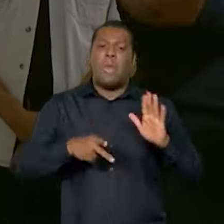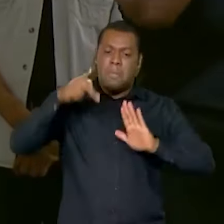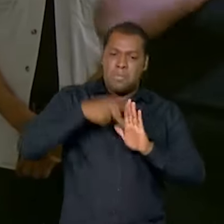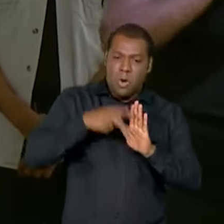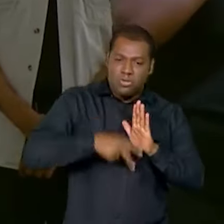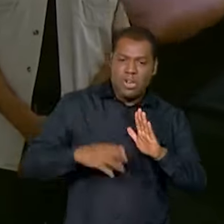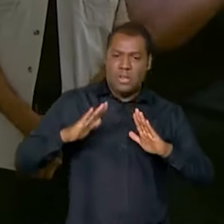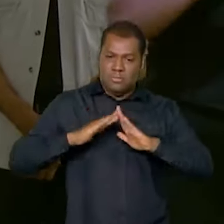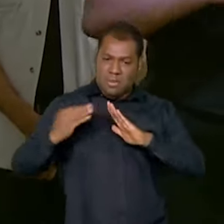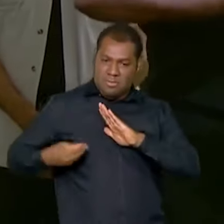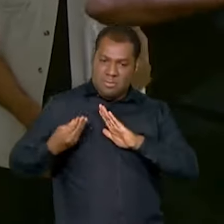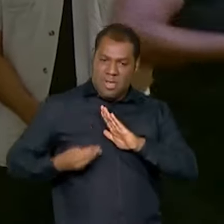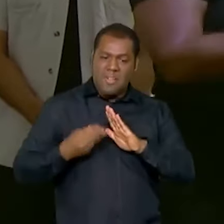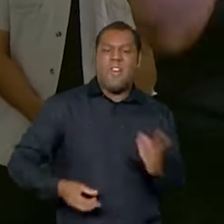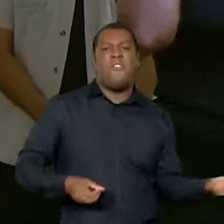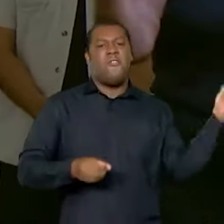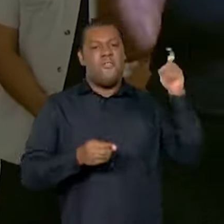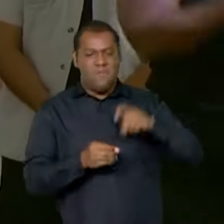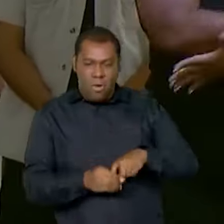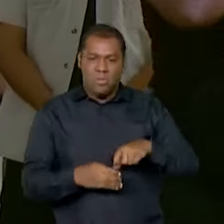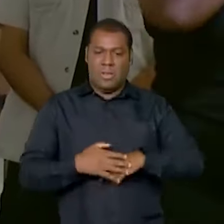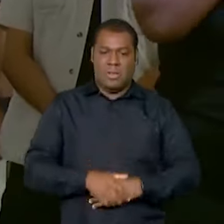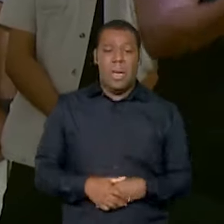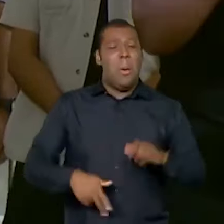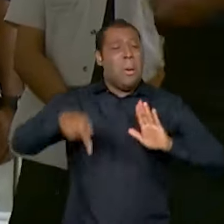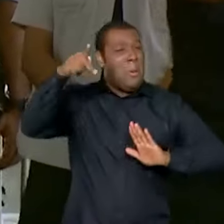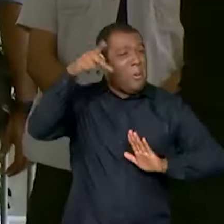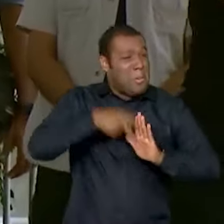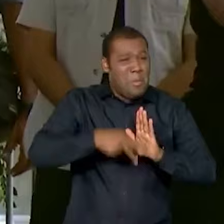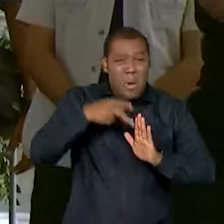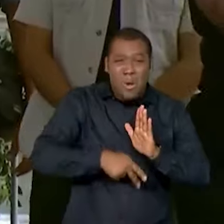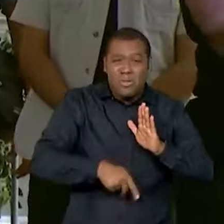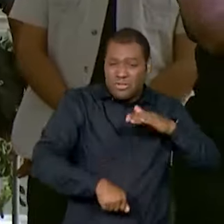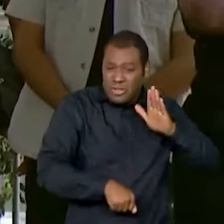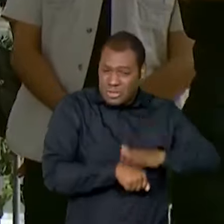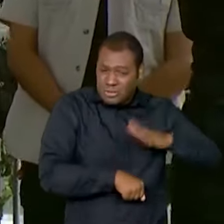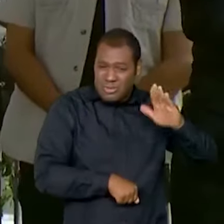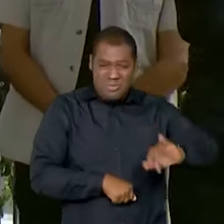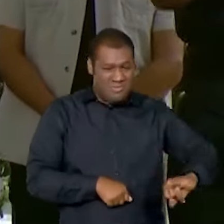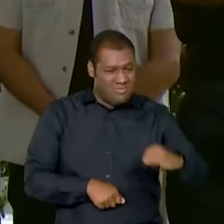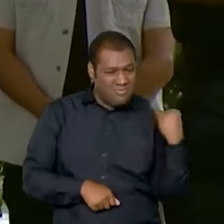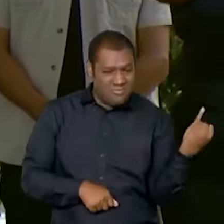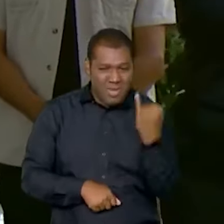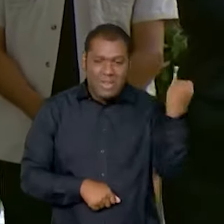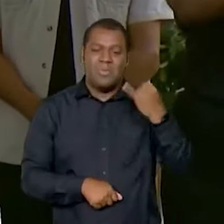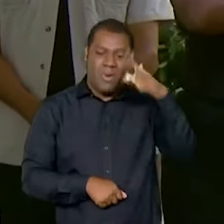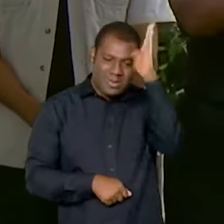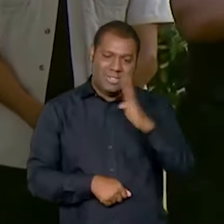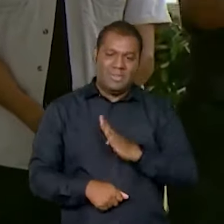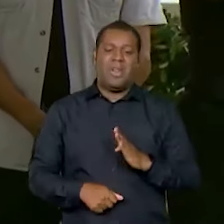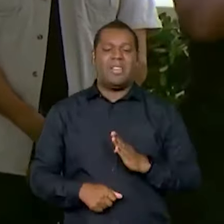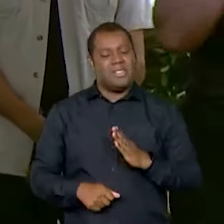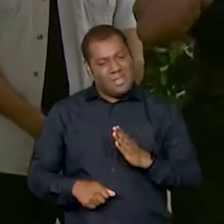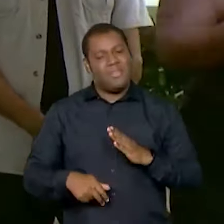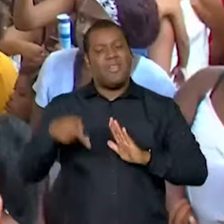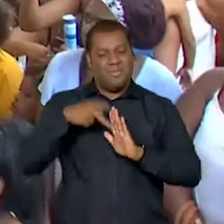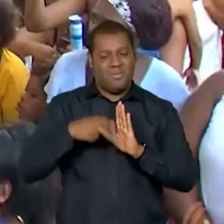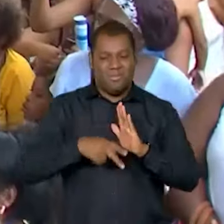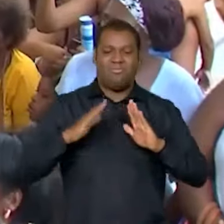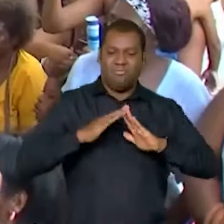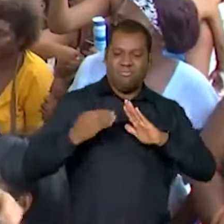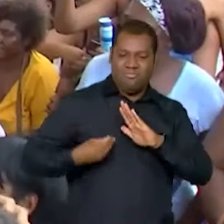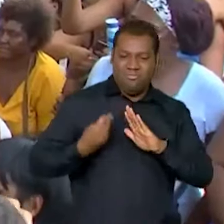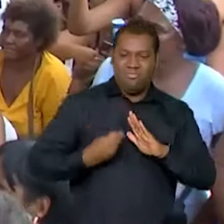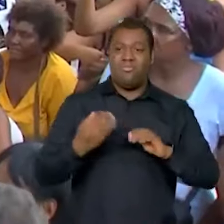bem sucedido programa habitacional da história de 500 anos do Brasil. Foram mais